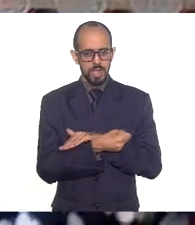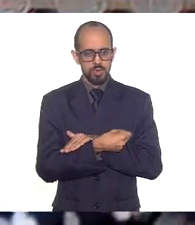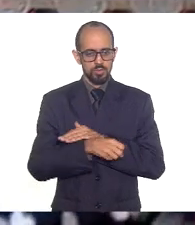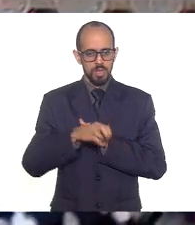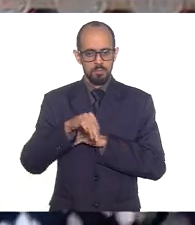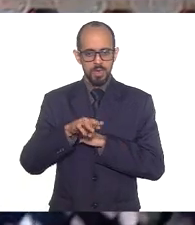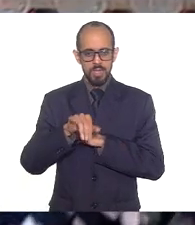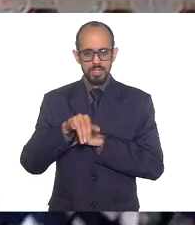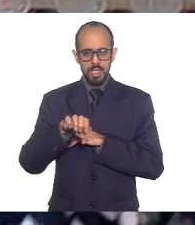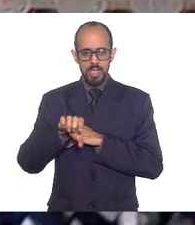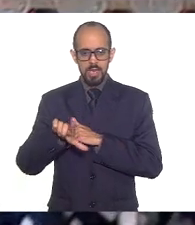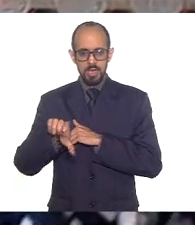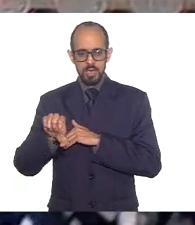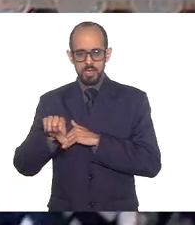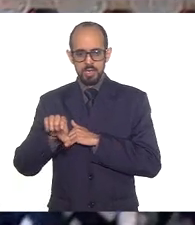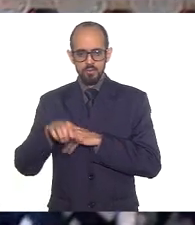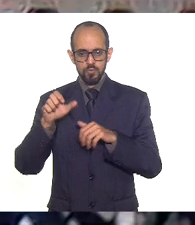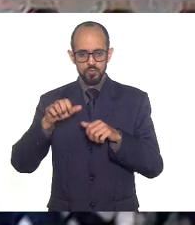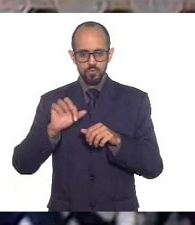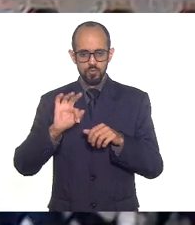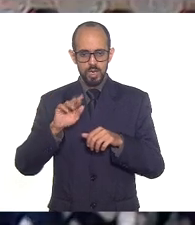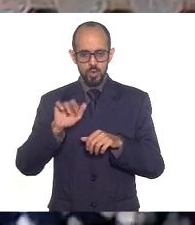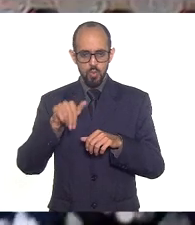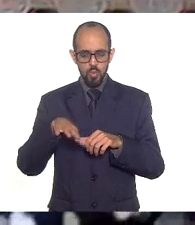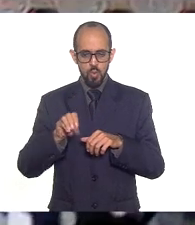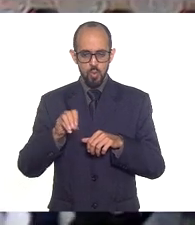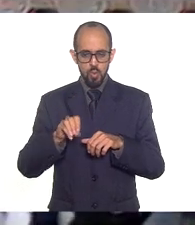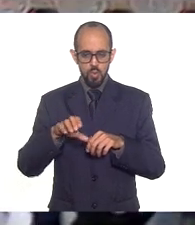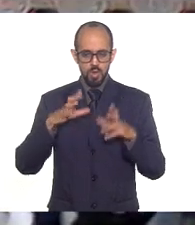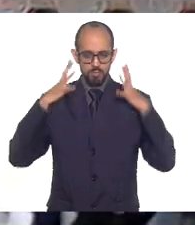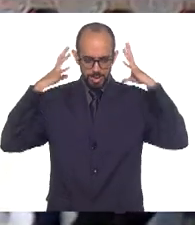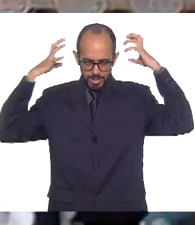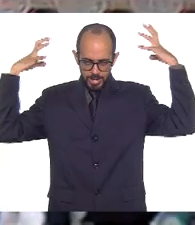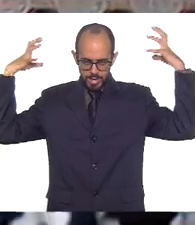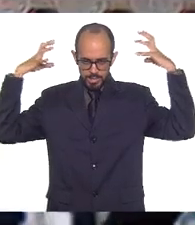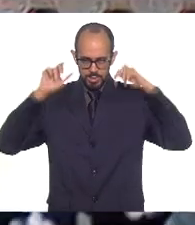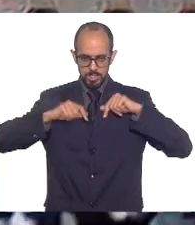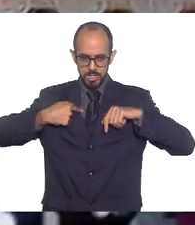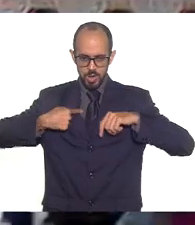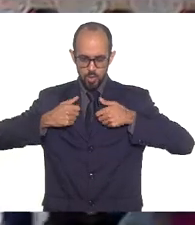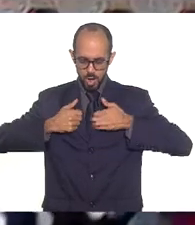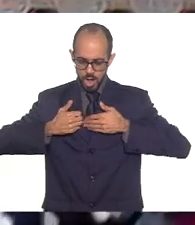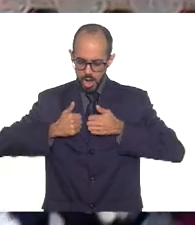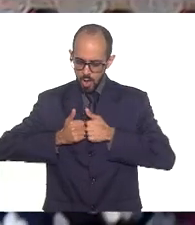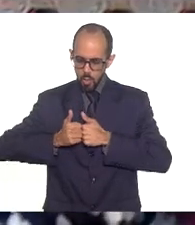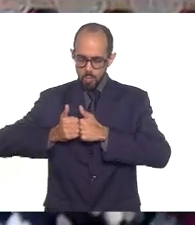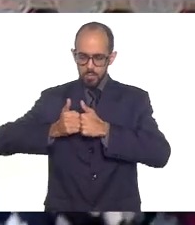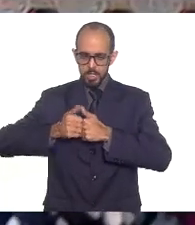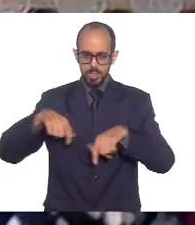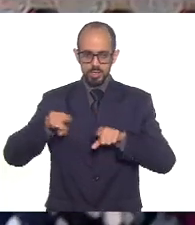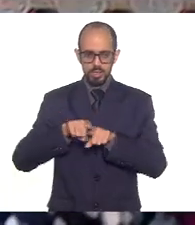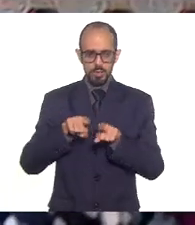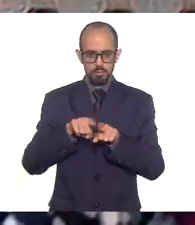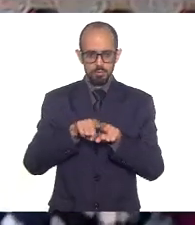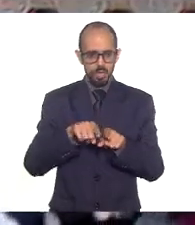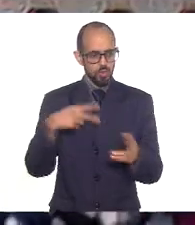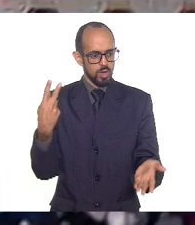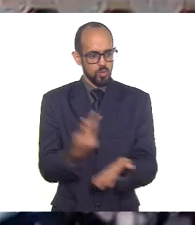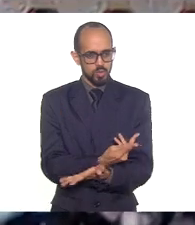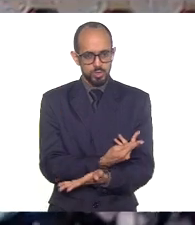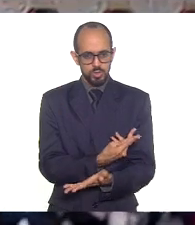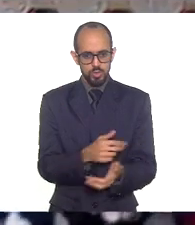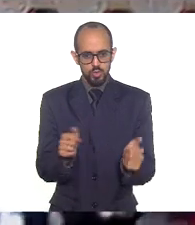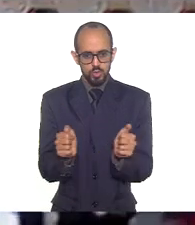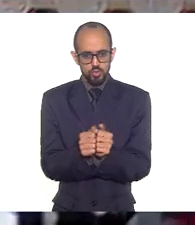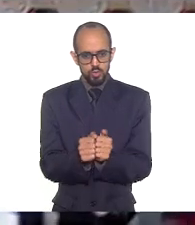e acompanhei bem de perto a atuação Oi e a situação de descaso ou com